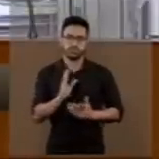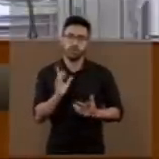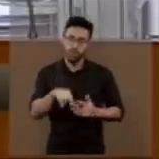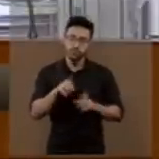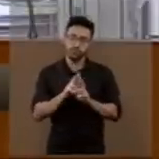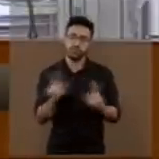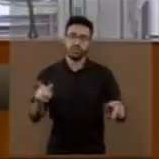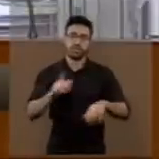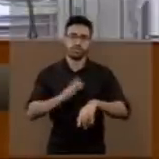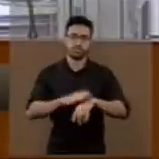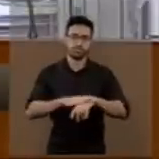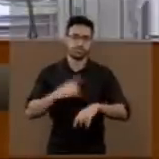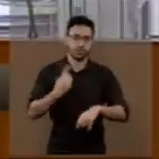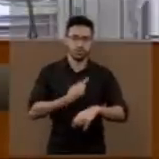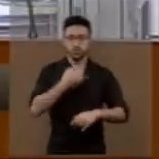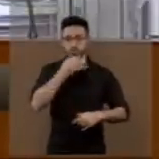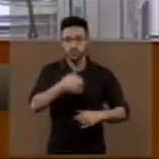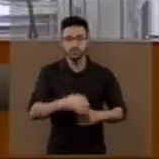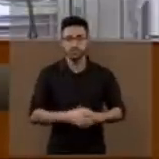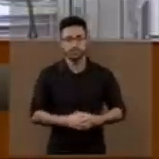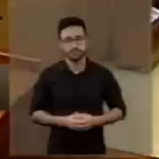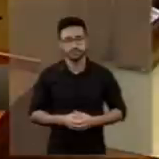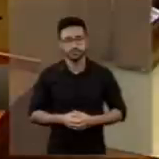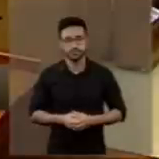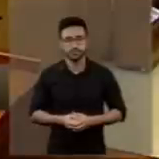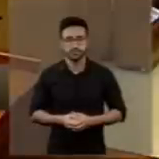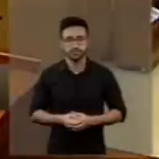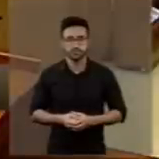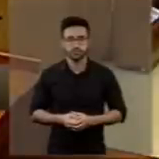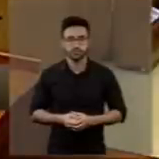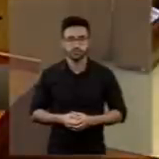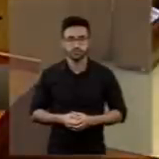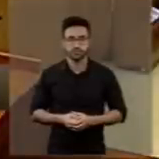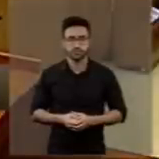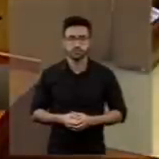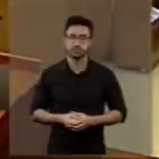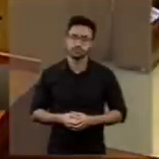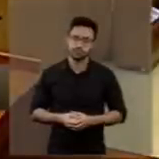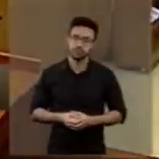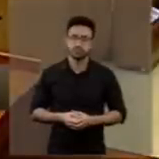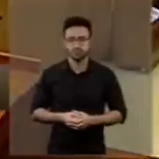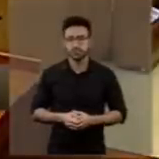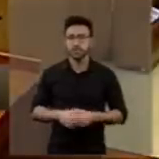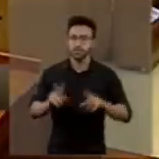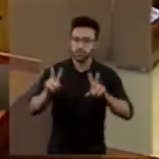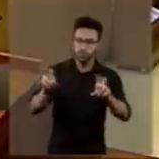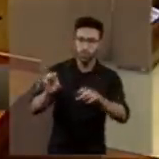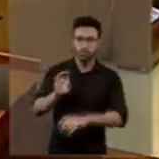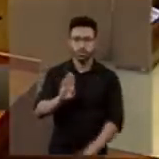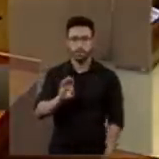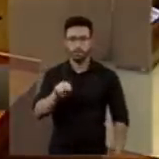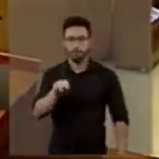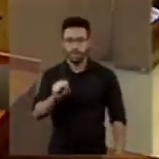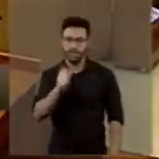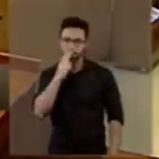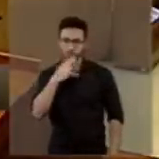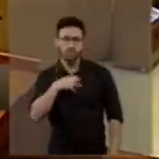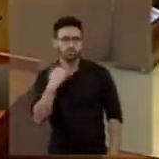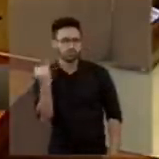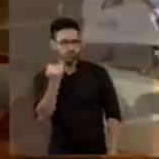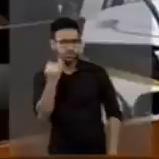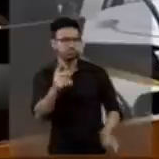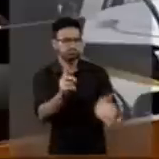nossa, posição. Eu, em se tratando da receita de bens, eu acho que é importante, e esse é o meu voto,